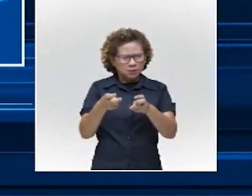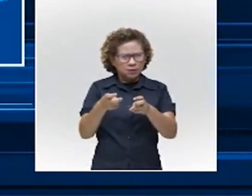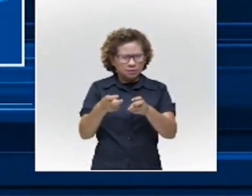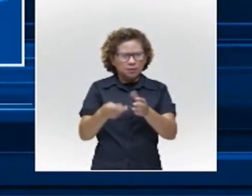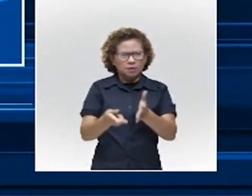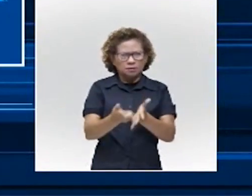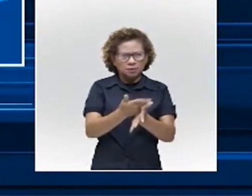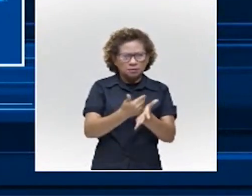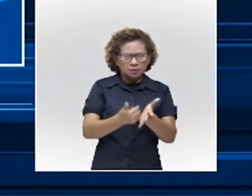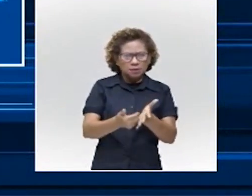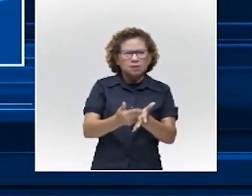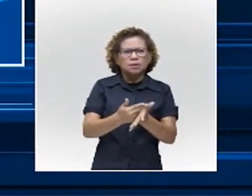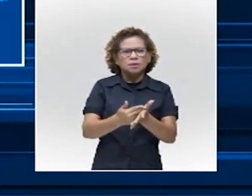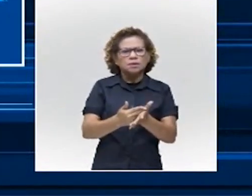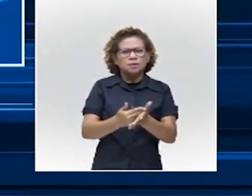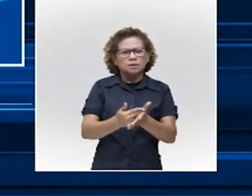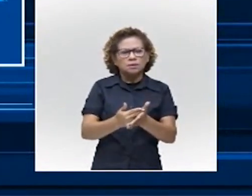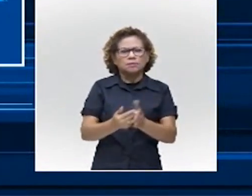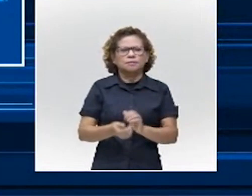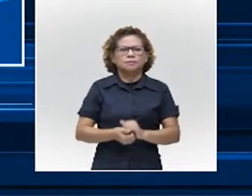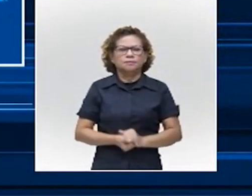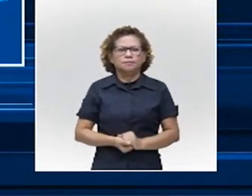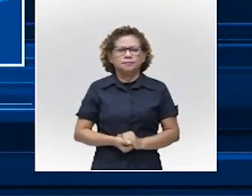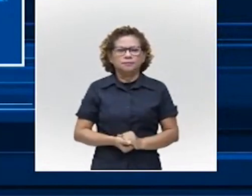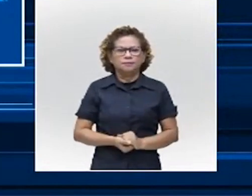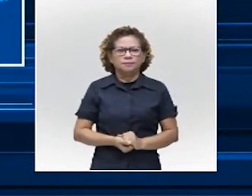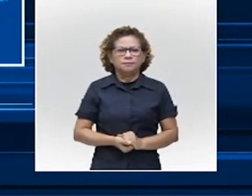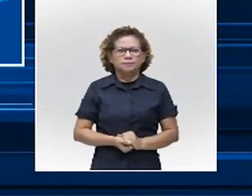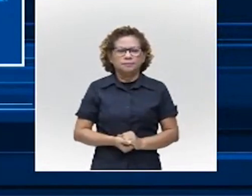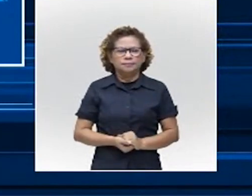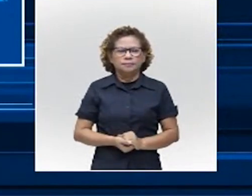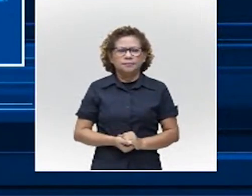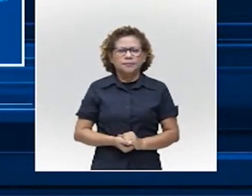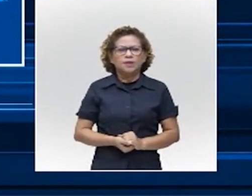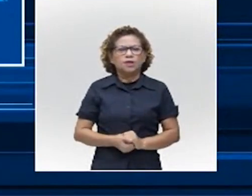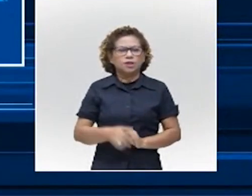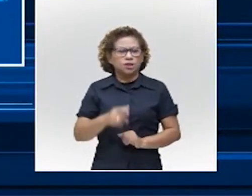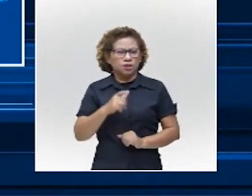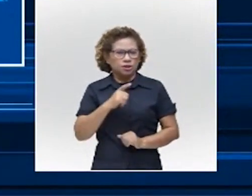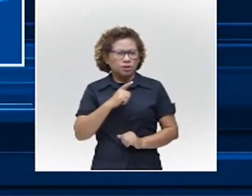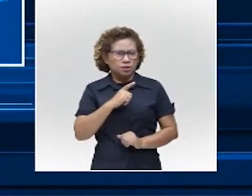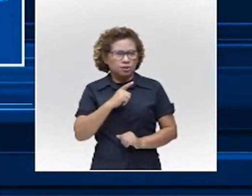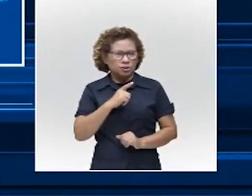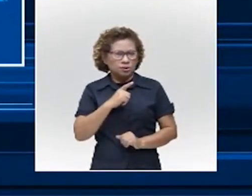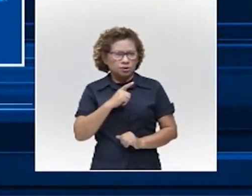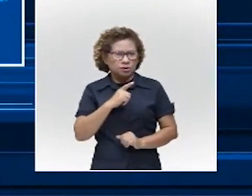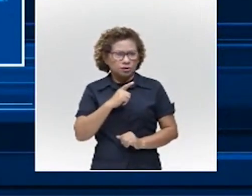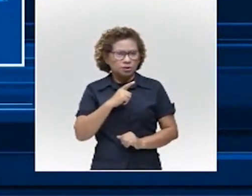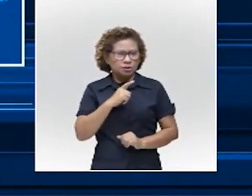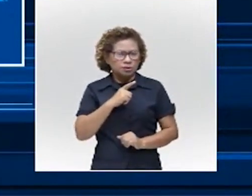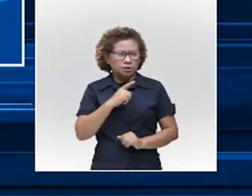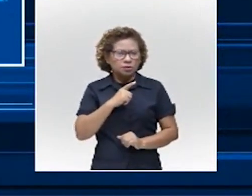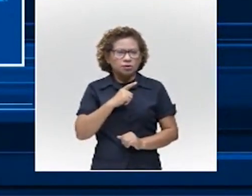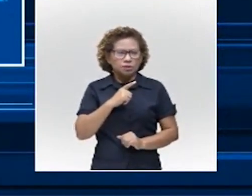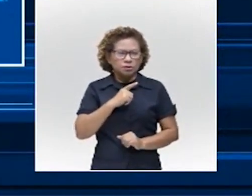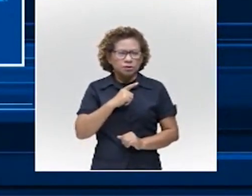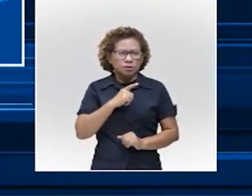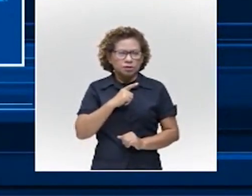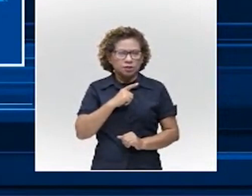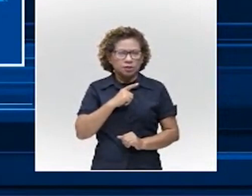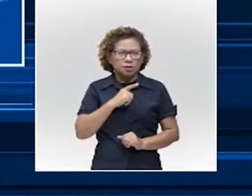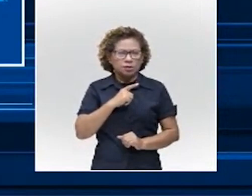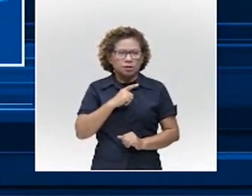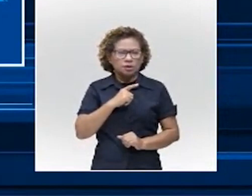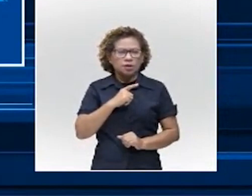né? A representação da nossa imagem, né? Então, nós tínhamos aqui um quadradinho